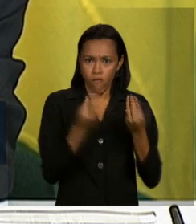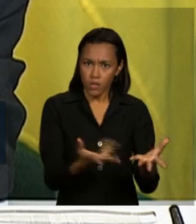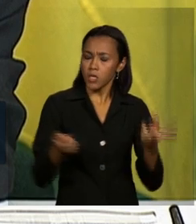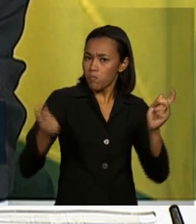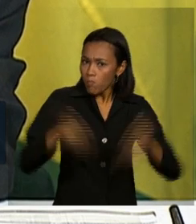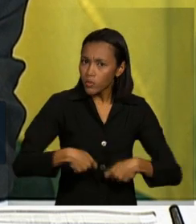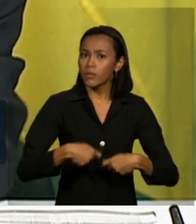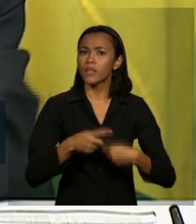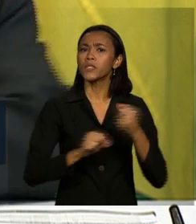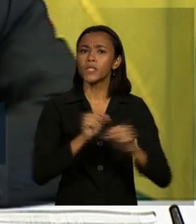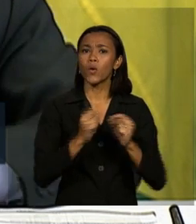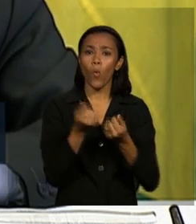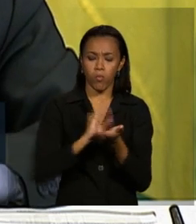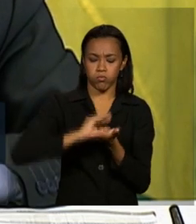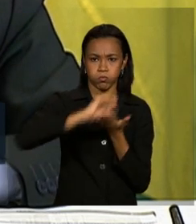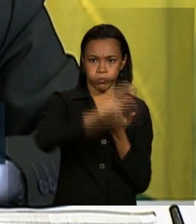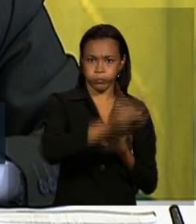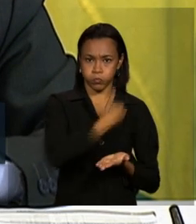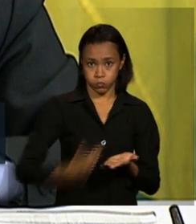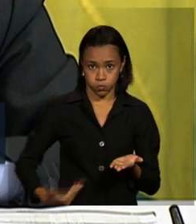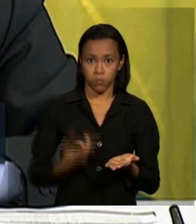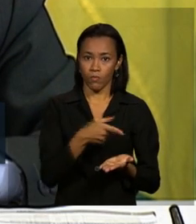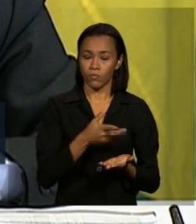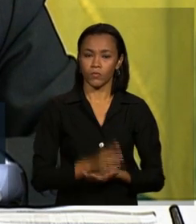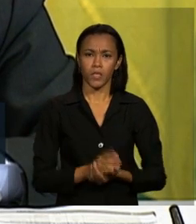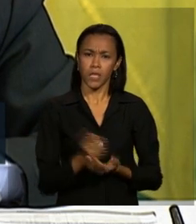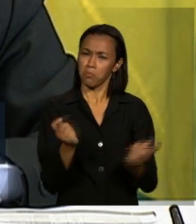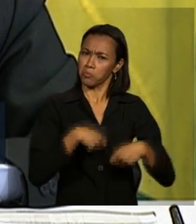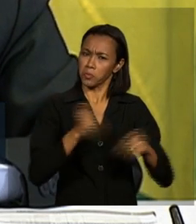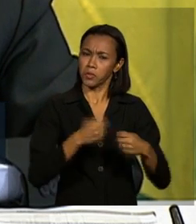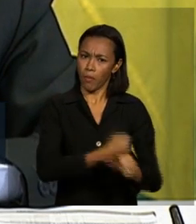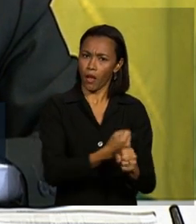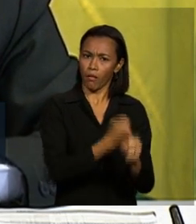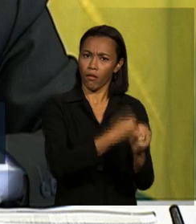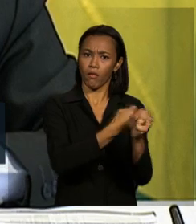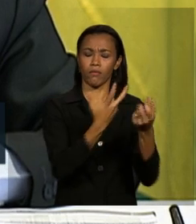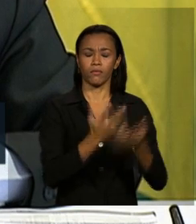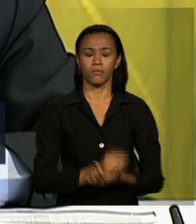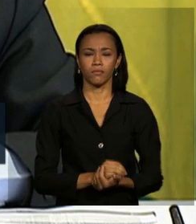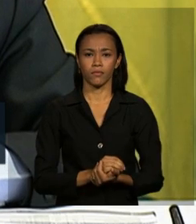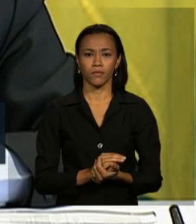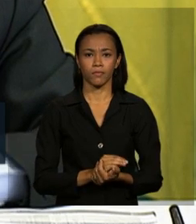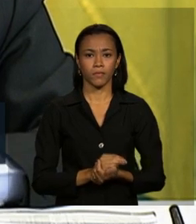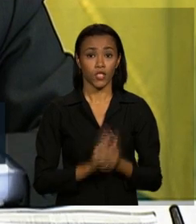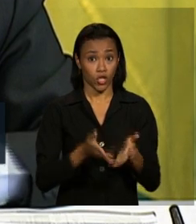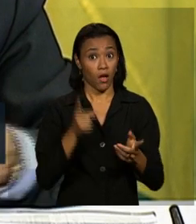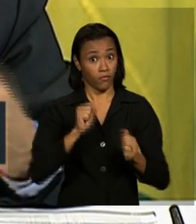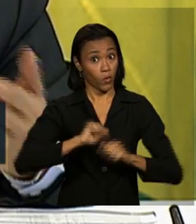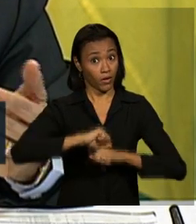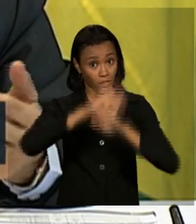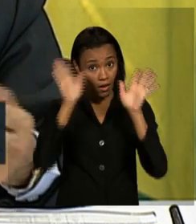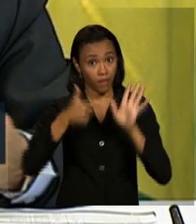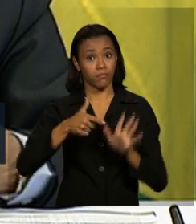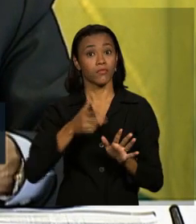condições de absolutamente favoráveis e ficou e muito claro quando